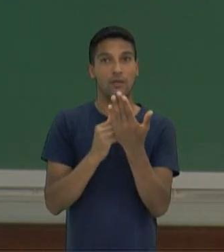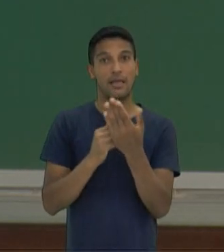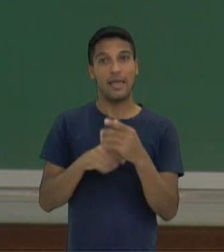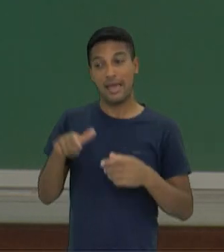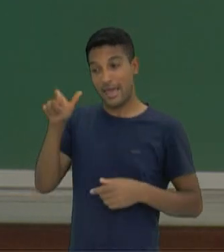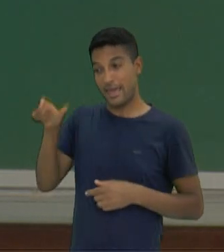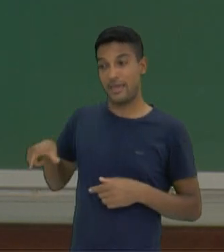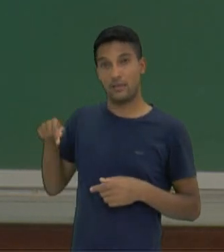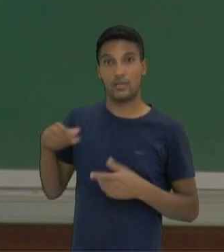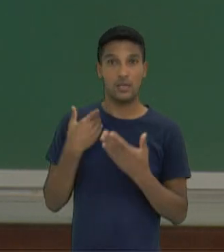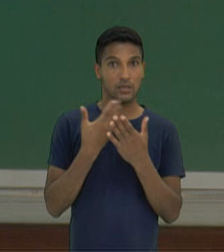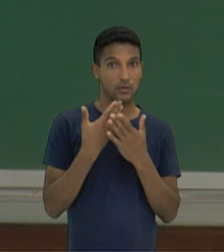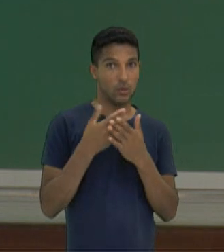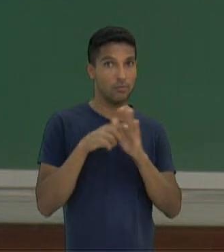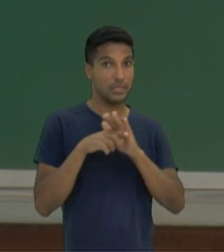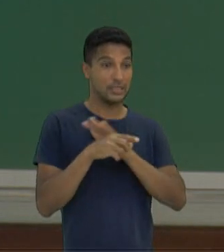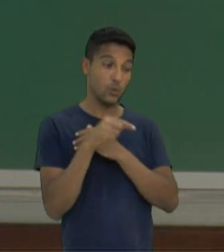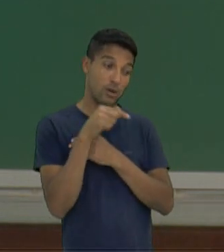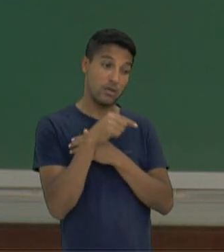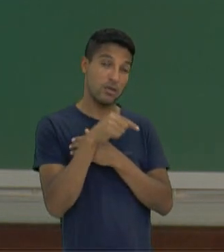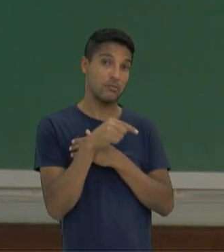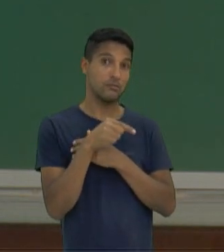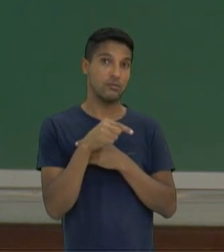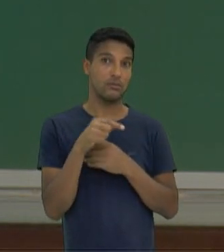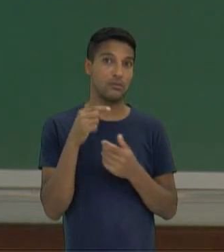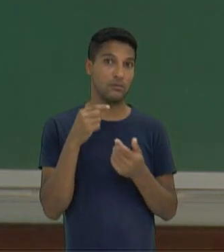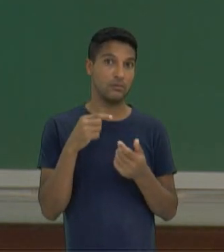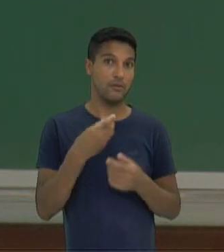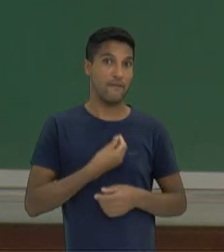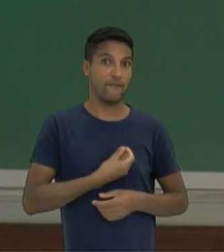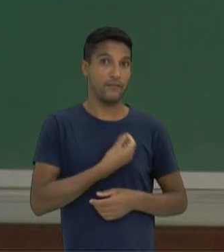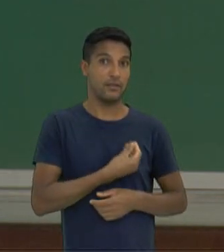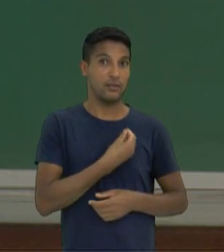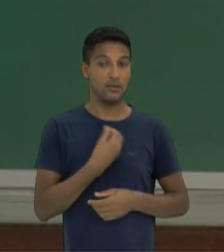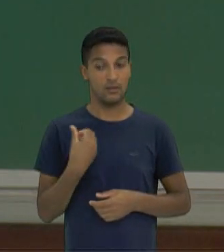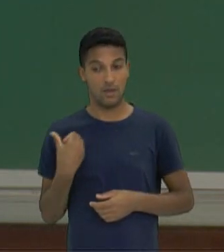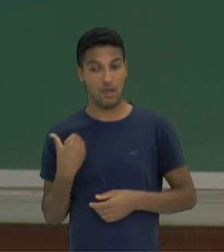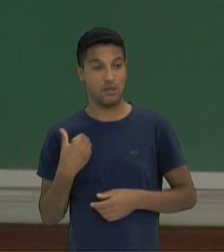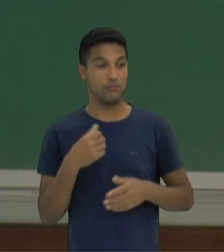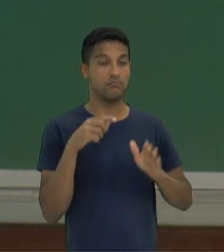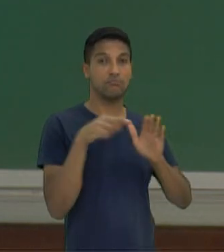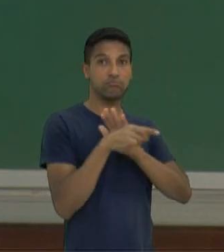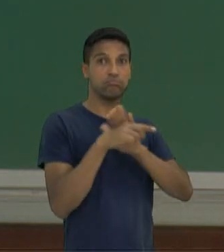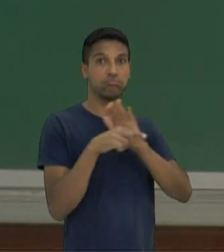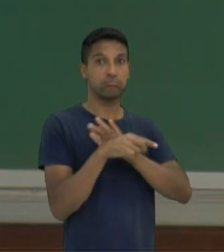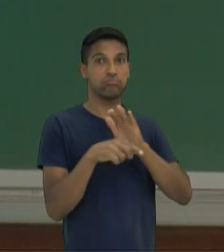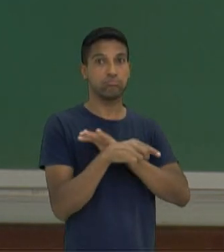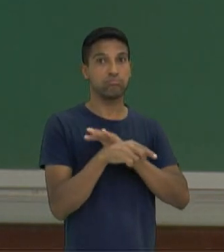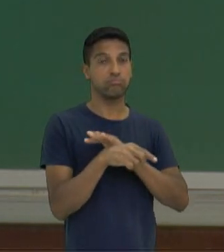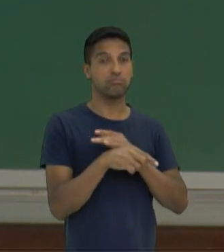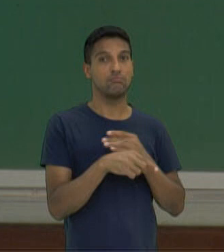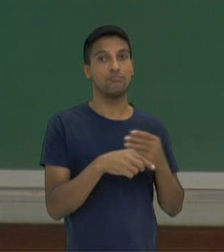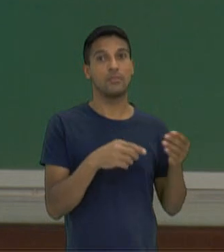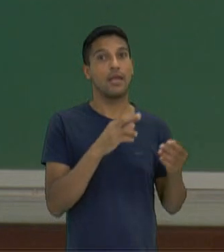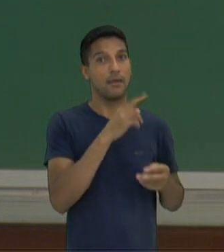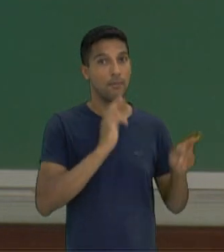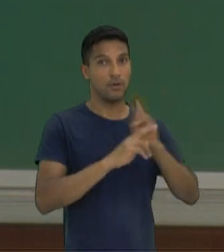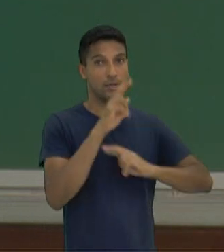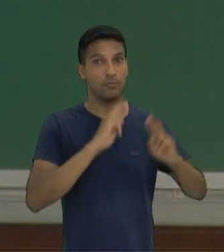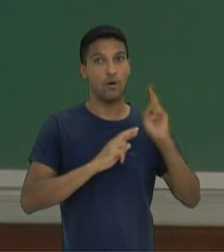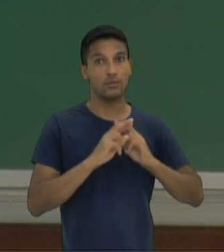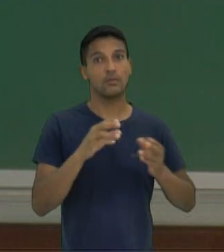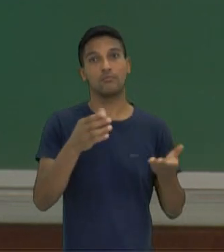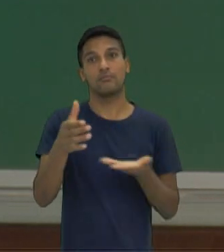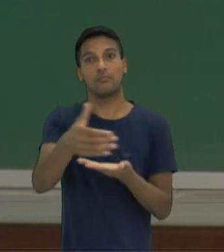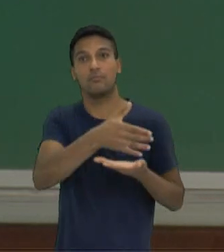estudou a pessoa que será entrevistada e as respostas que foram dadas por essa pessoa. Tudo dentro de uma linguagem formal,